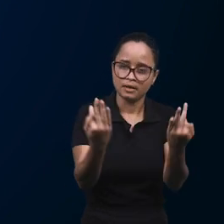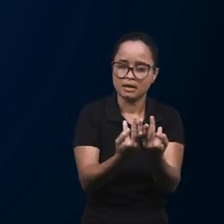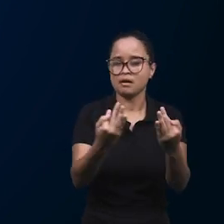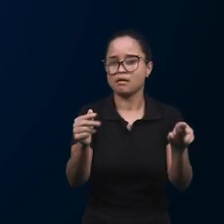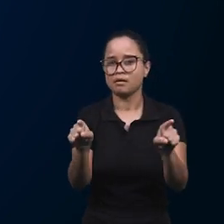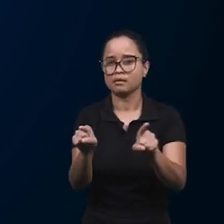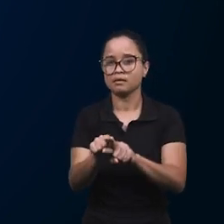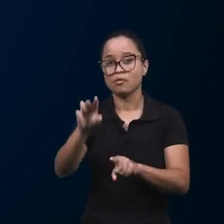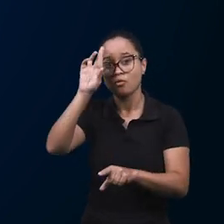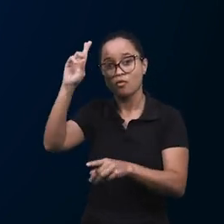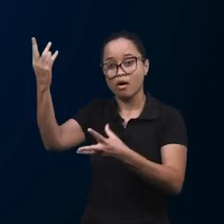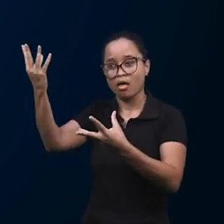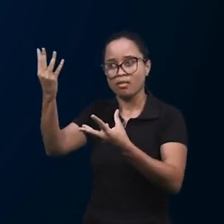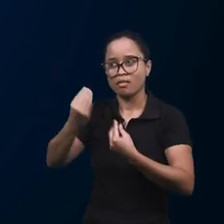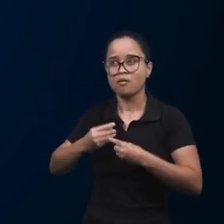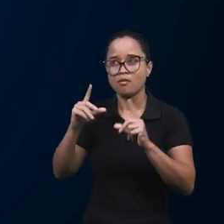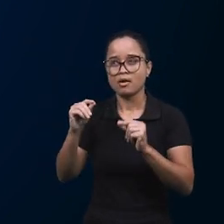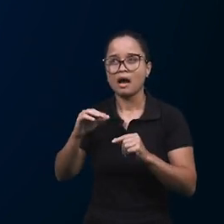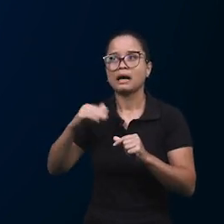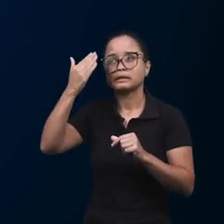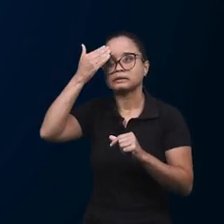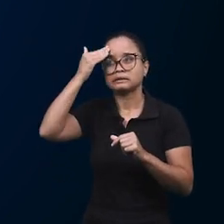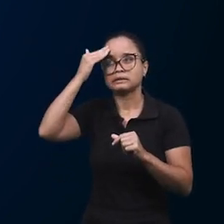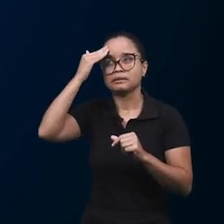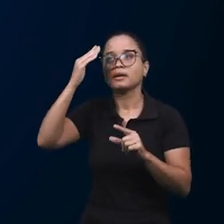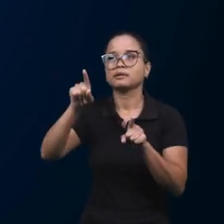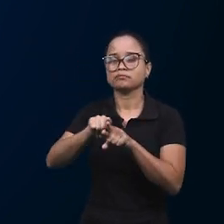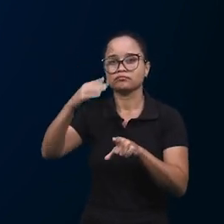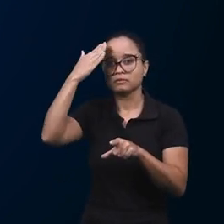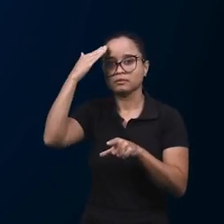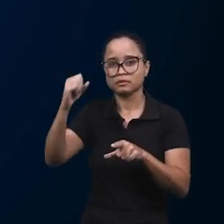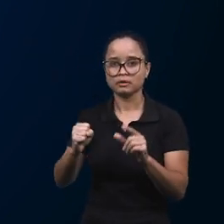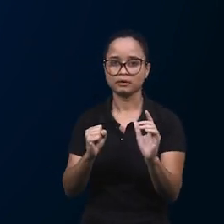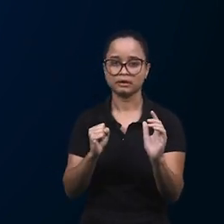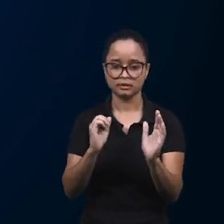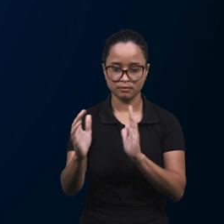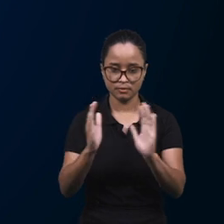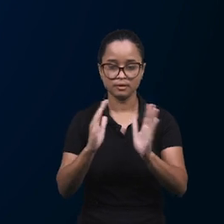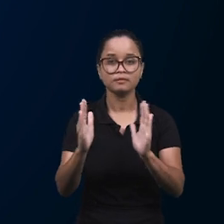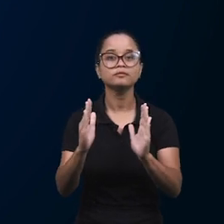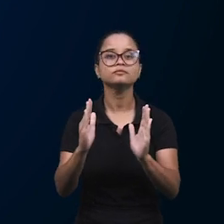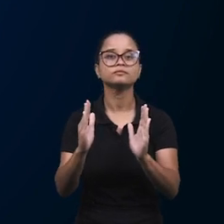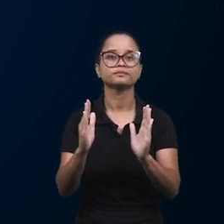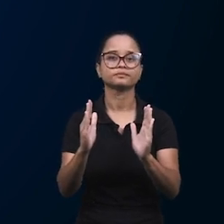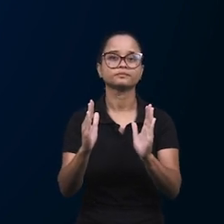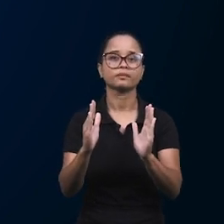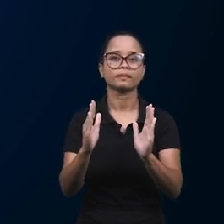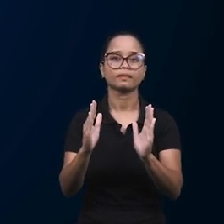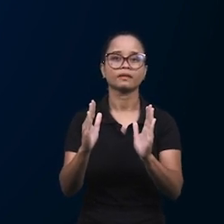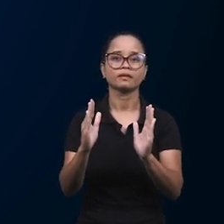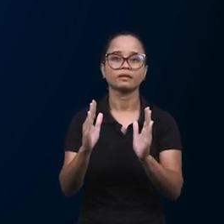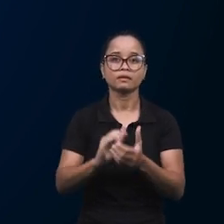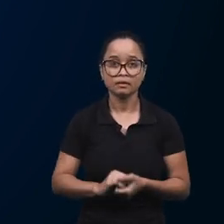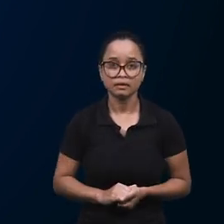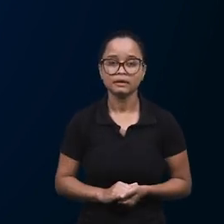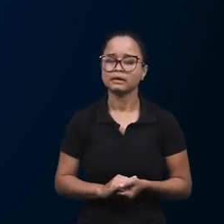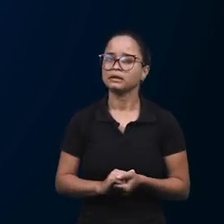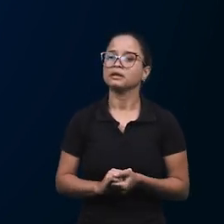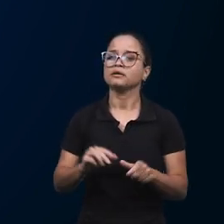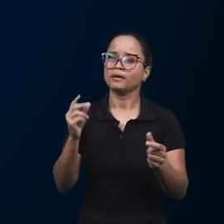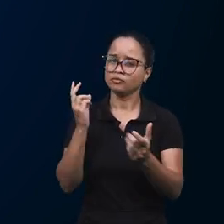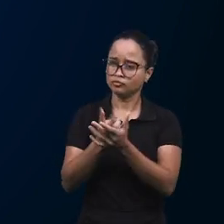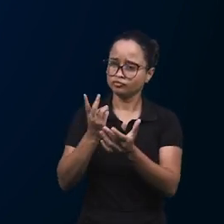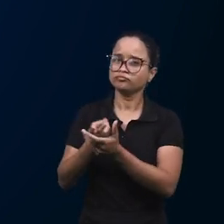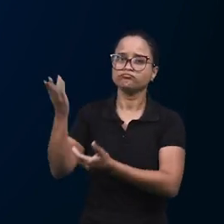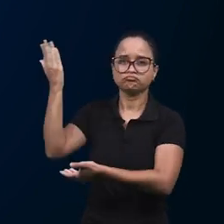E o Senhor, Ele nos deu entendimento e sabedoria durante todo este tempo, e certamente continuará nos dando